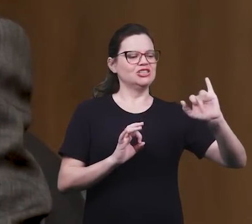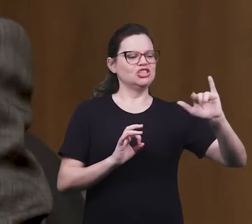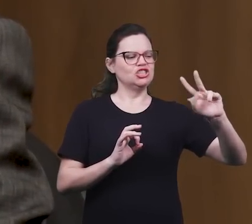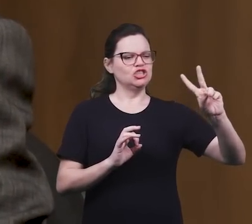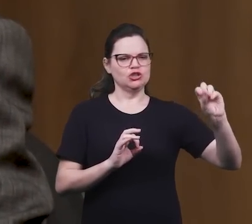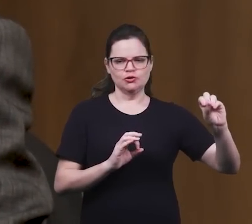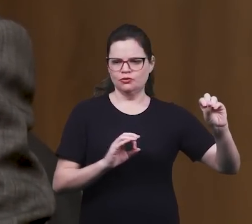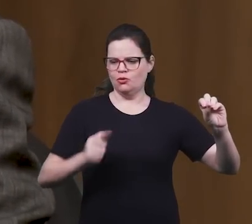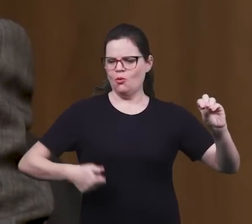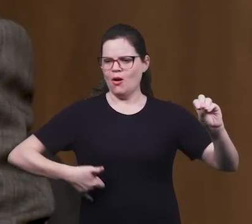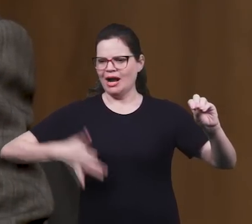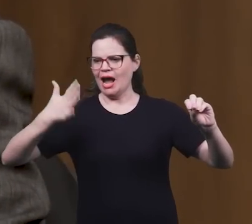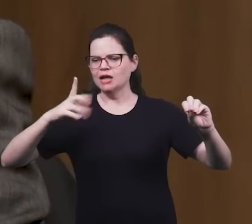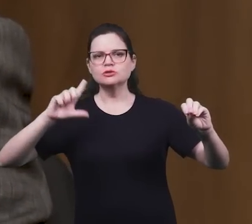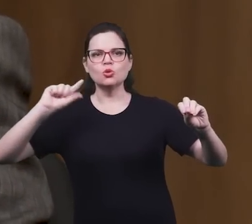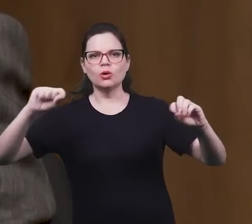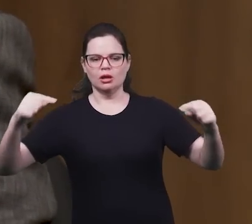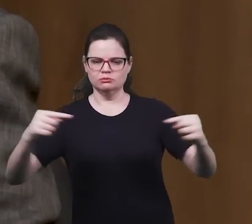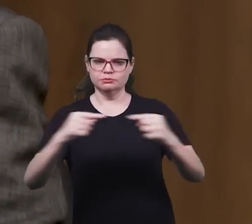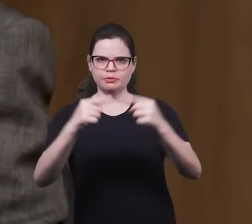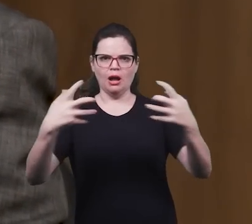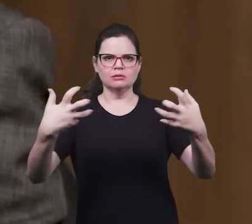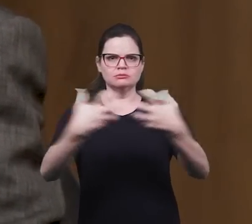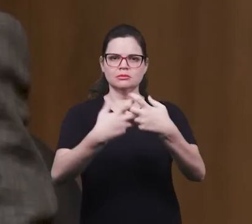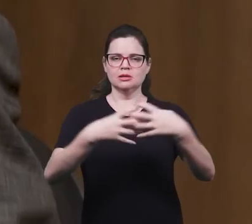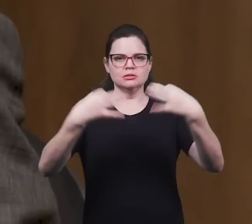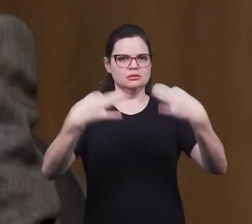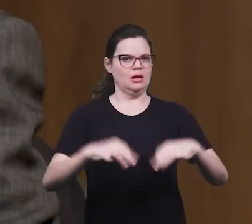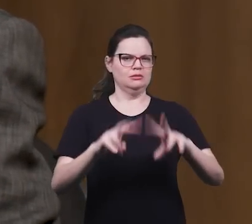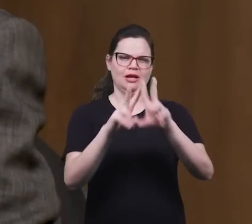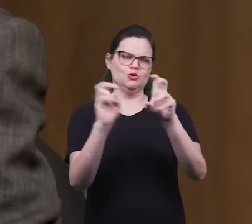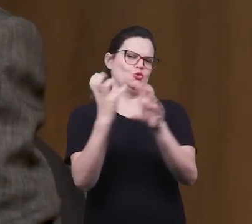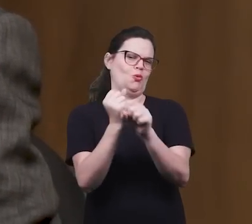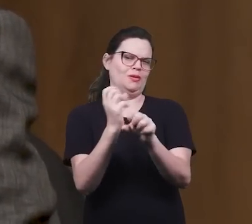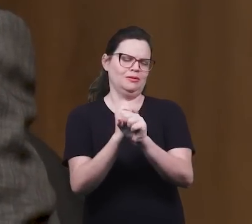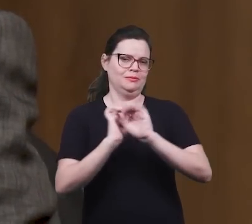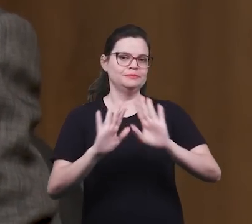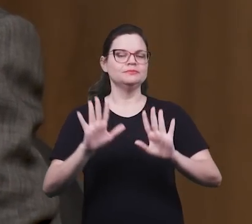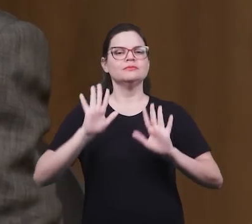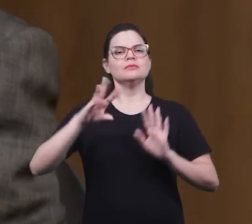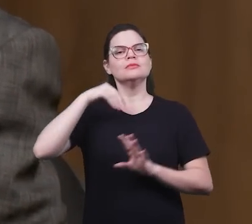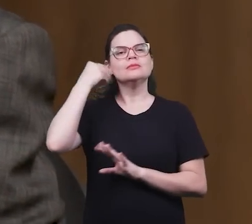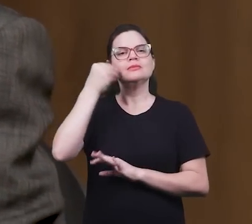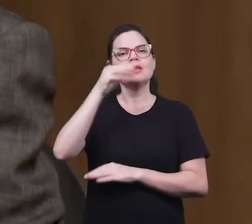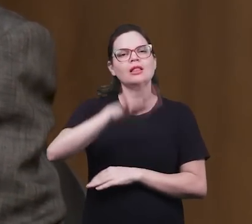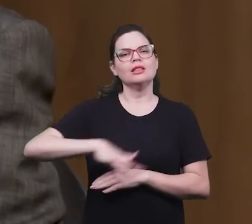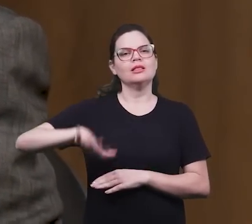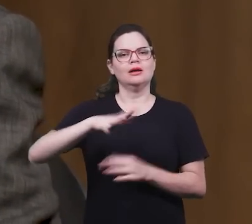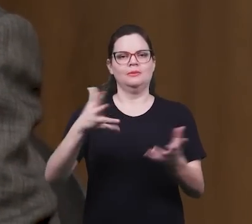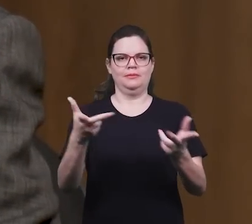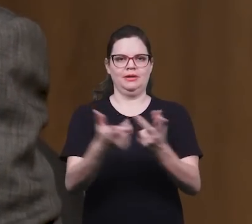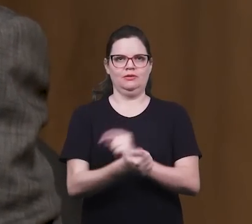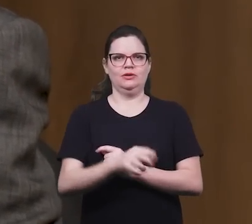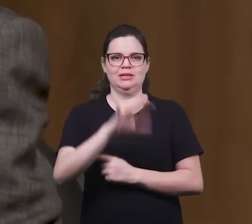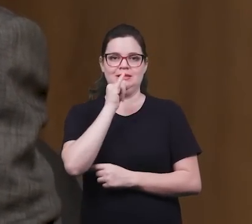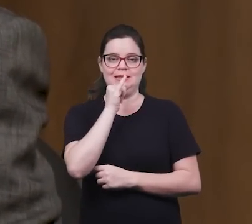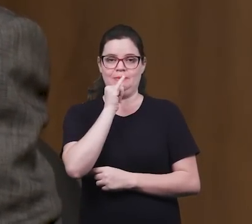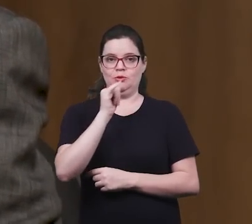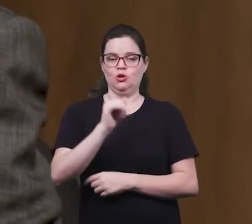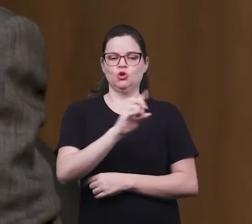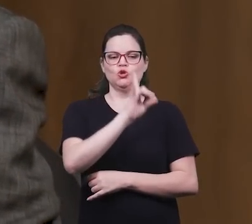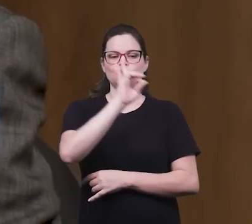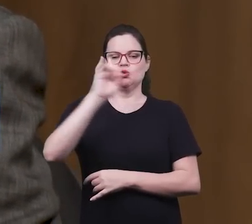história toda, né, da contabilidade. Mas eu tive experiências também nessa área que foram muito maravilhosas, como, por exemplo, quando eu fiz